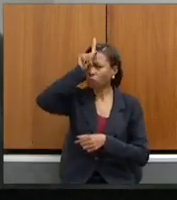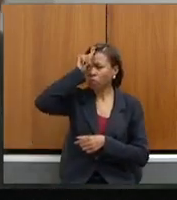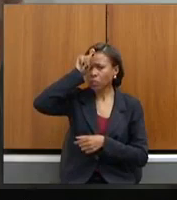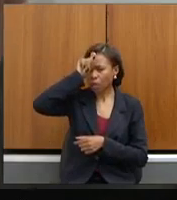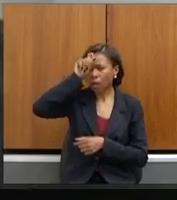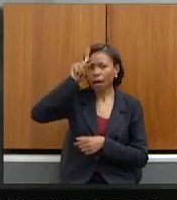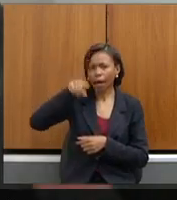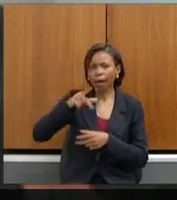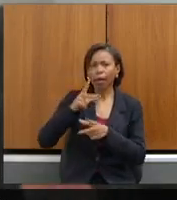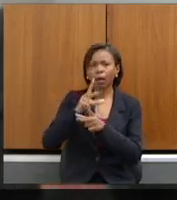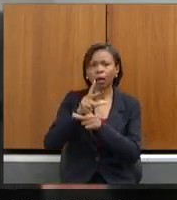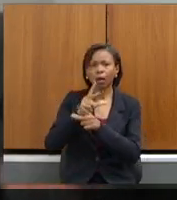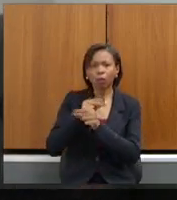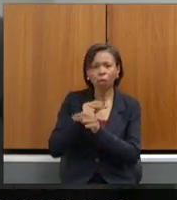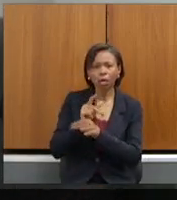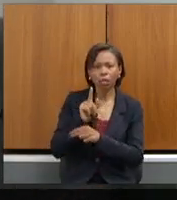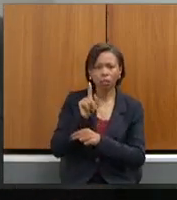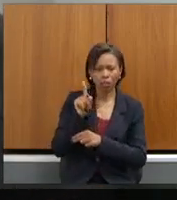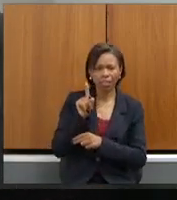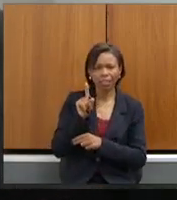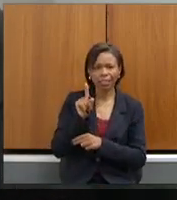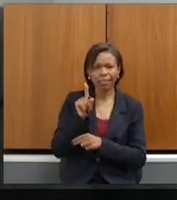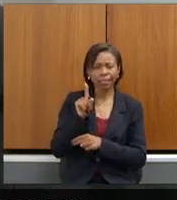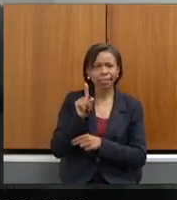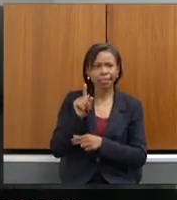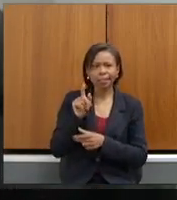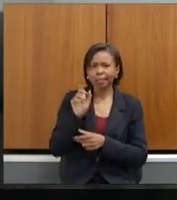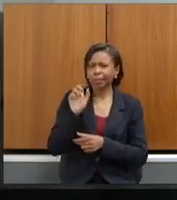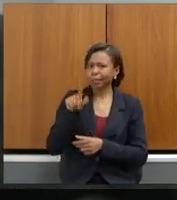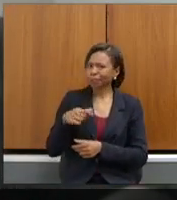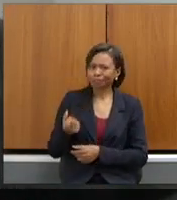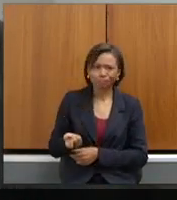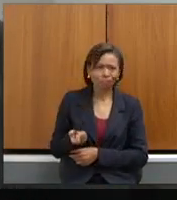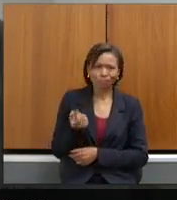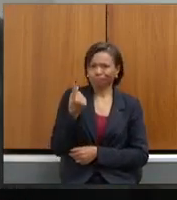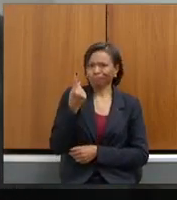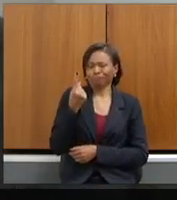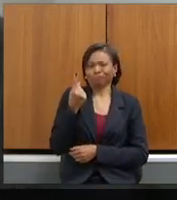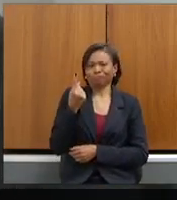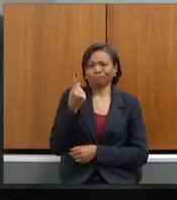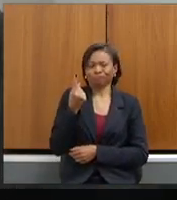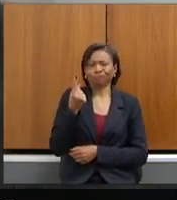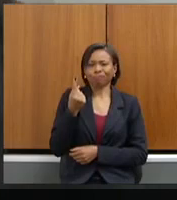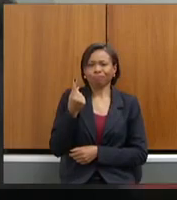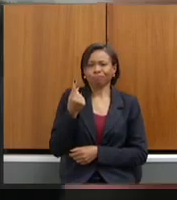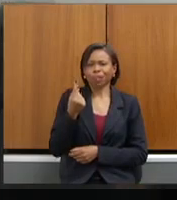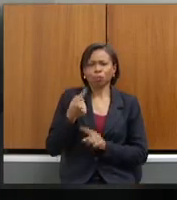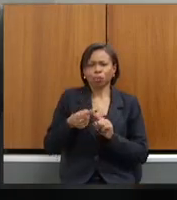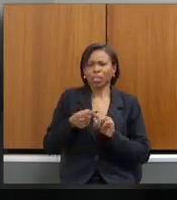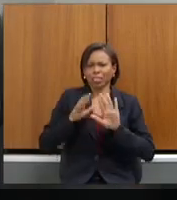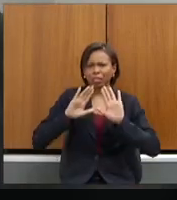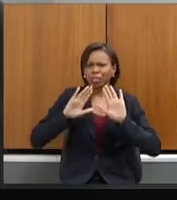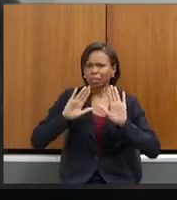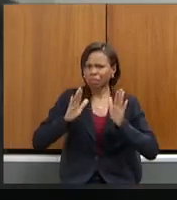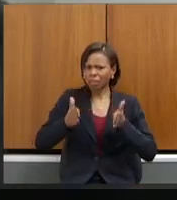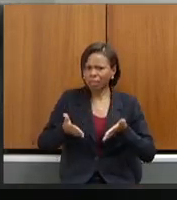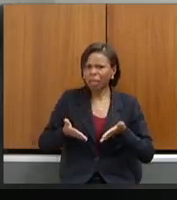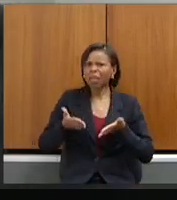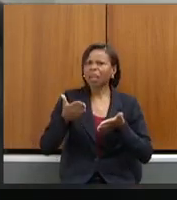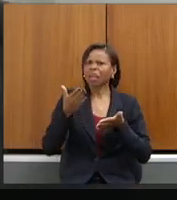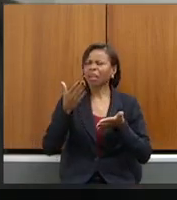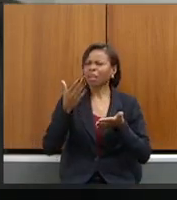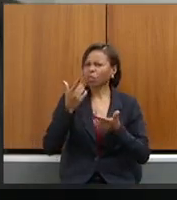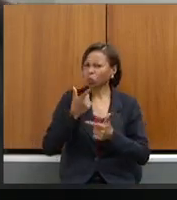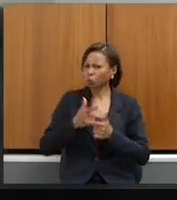isso mobisul do mundo já eram inclusive na havia até um comprometimento né